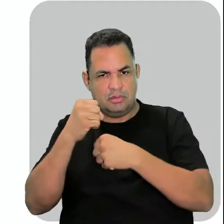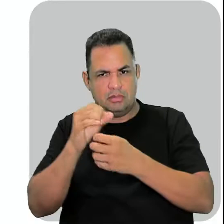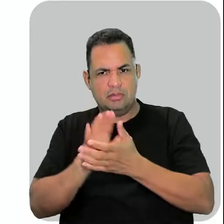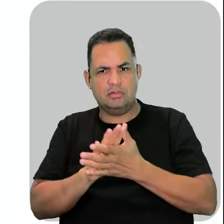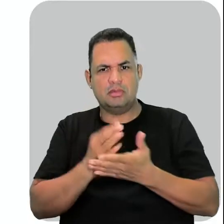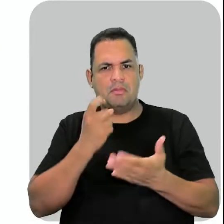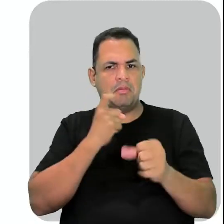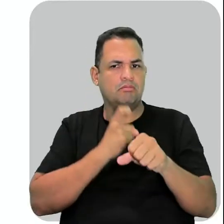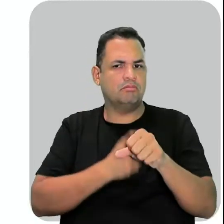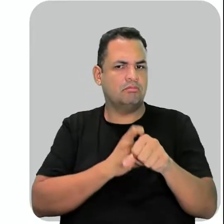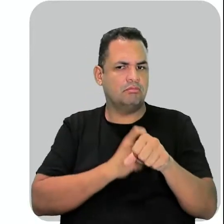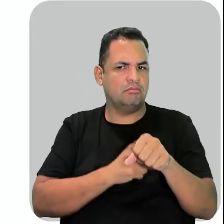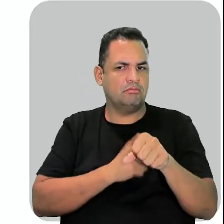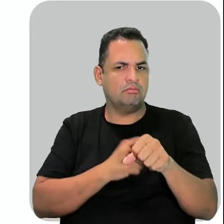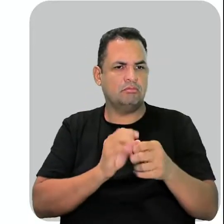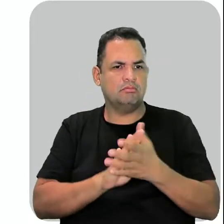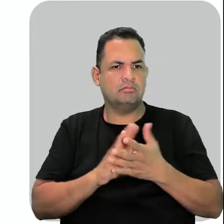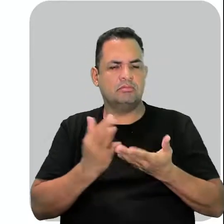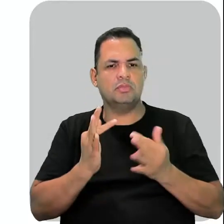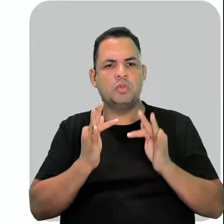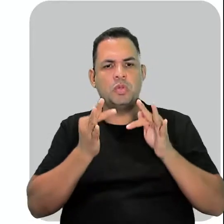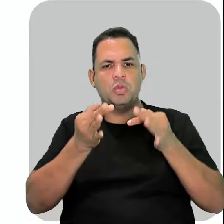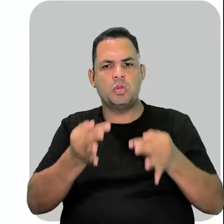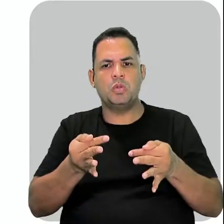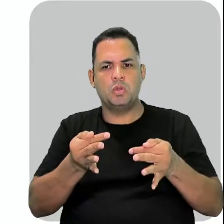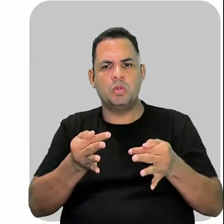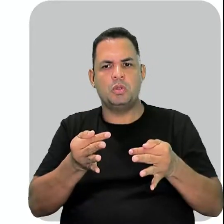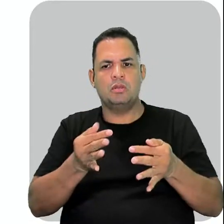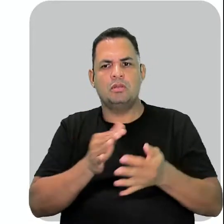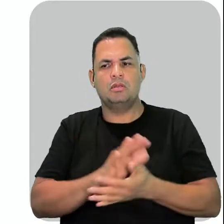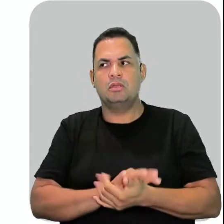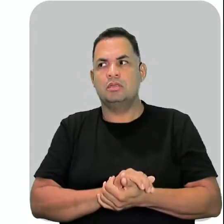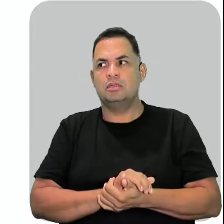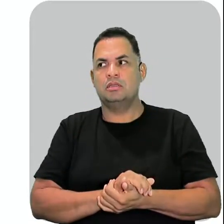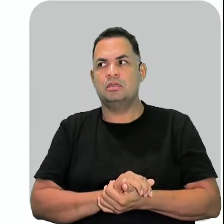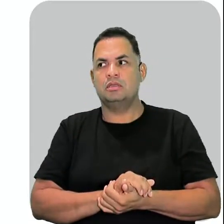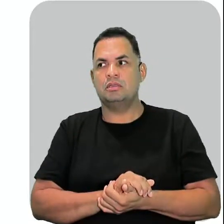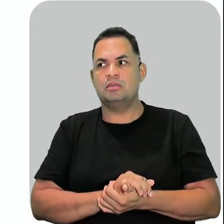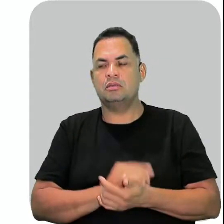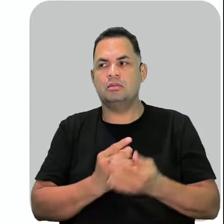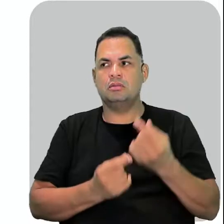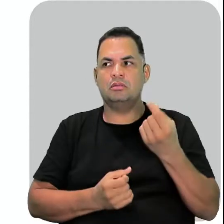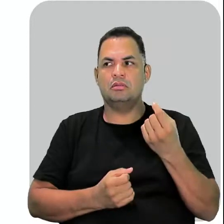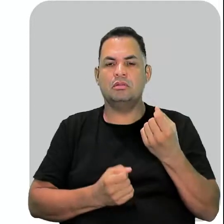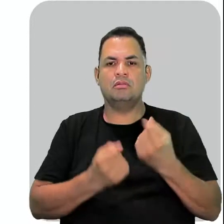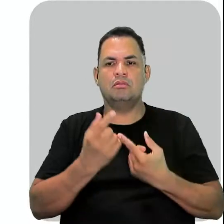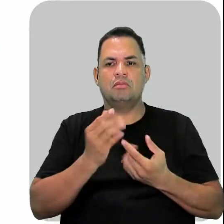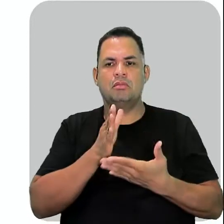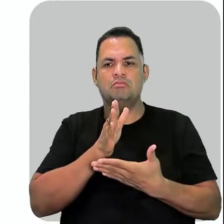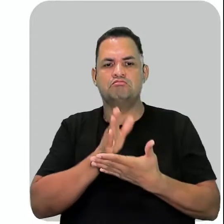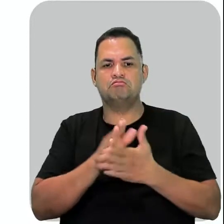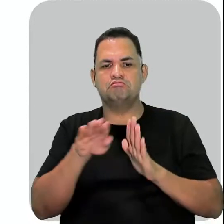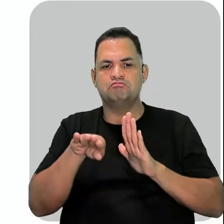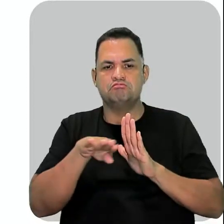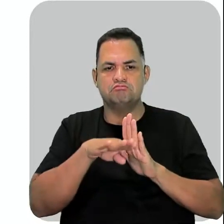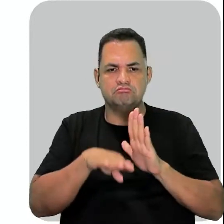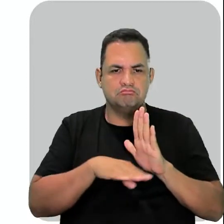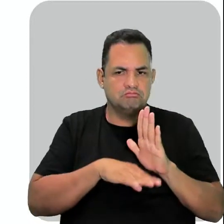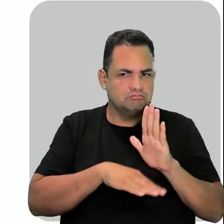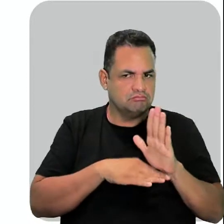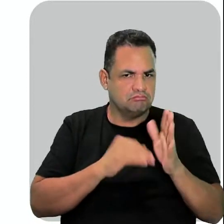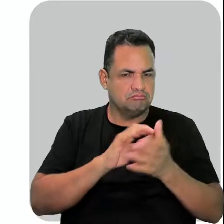em sua condição final, como produto acabado, e que em algumas fases de sua produção